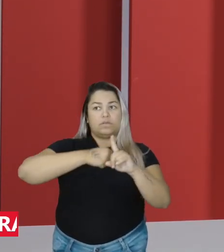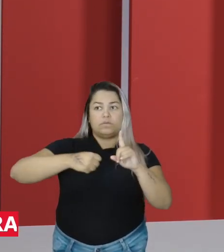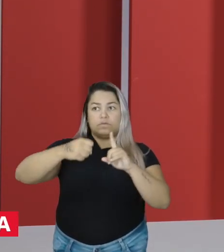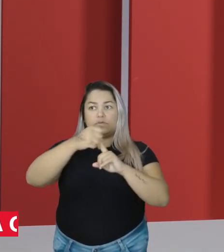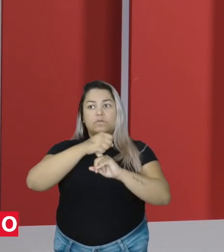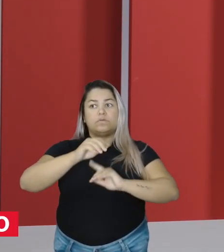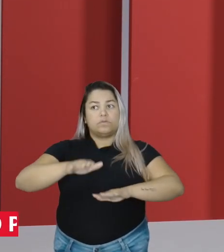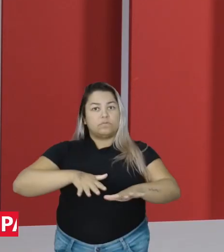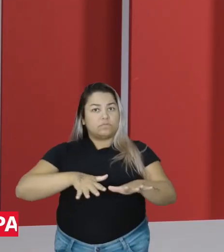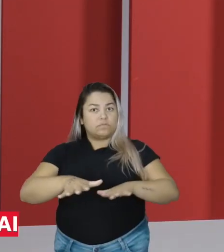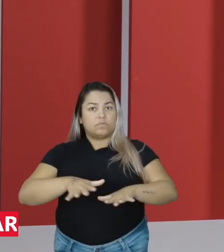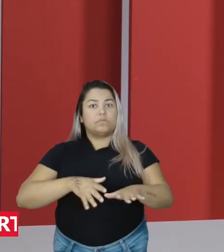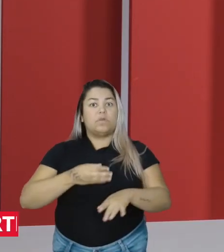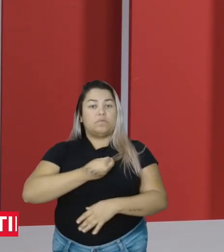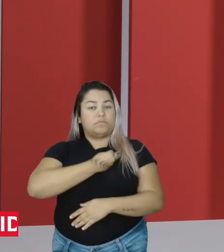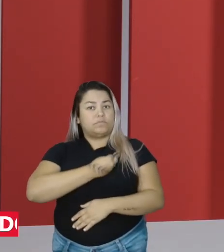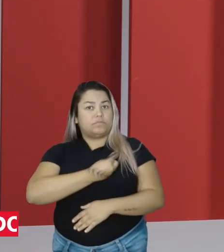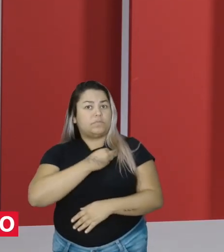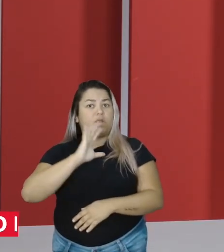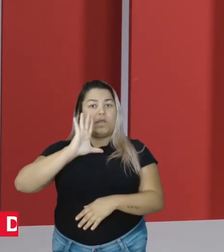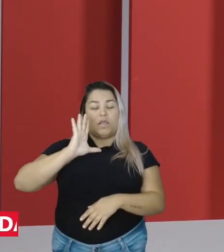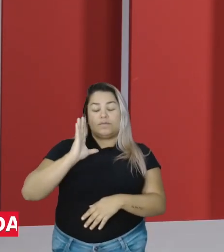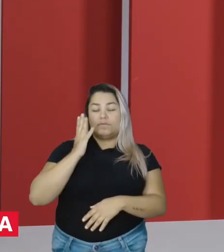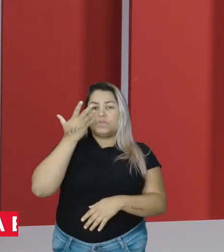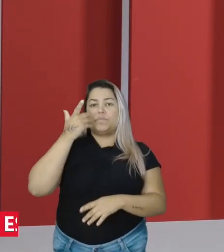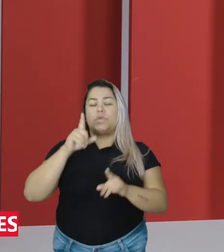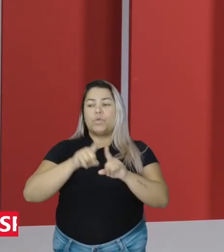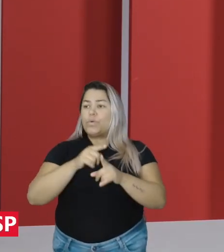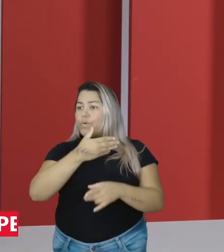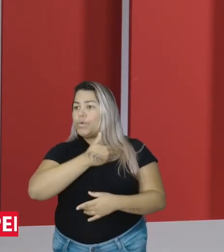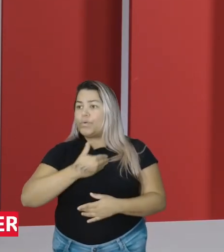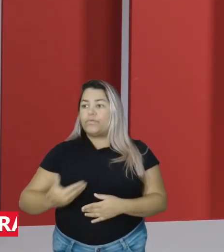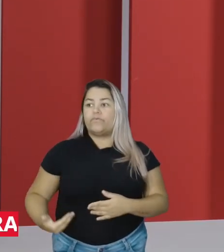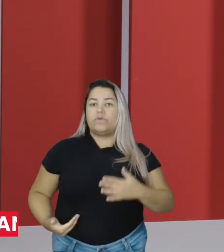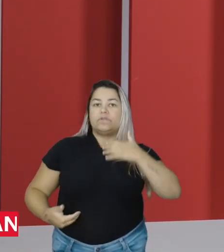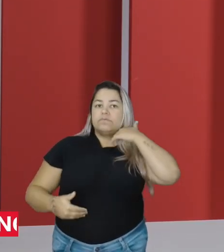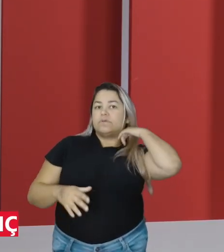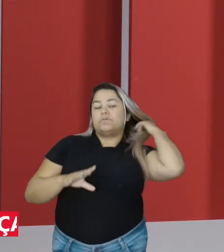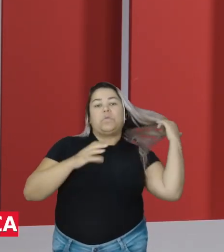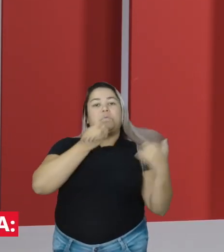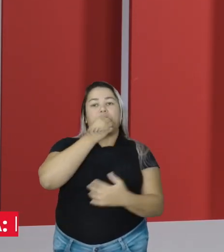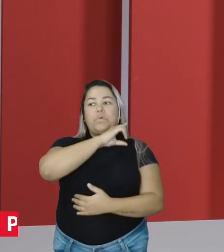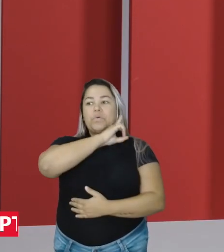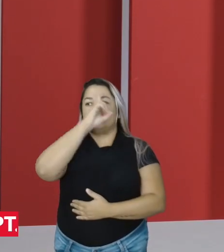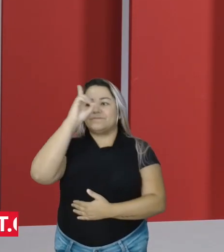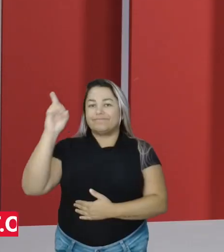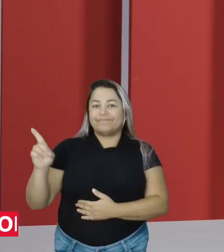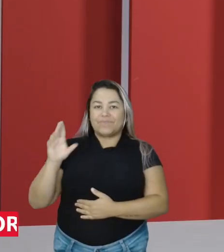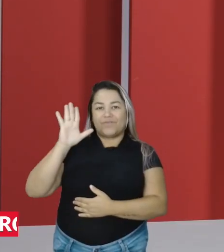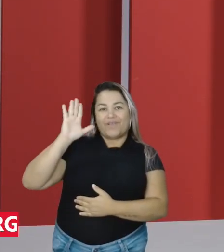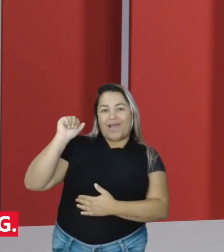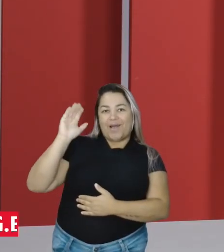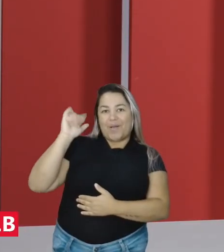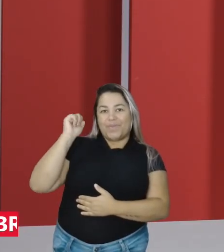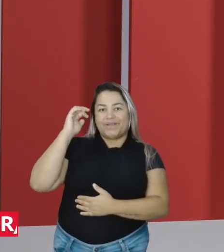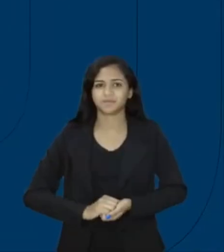se mobilizou, né, para participar e para decidir junto com o governo federal. É isso. Bom dia para você. A gente se vê de novo